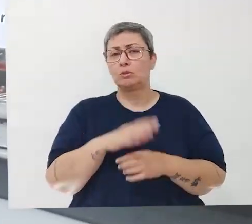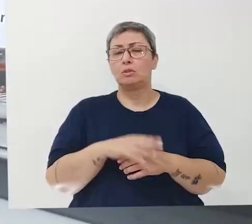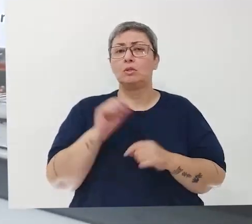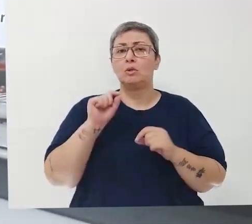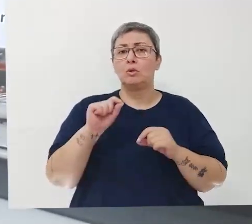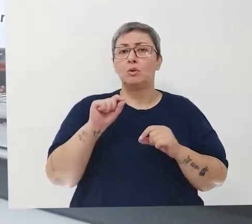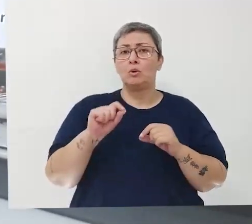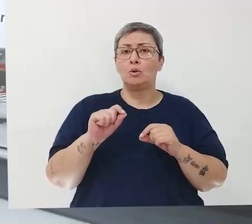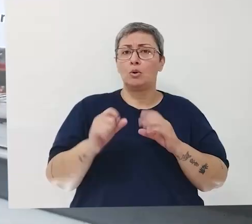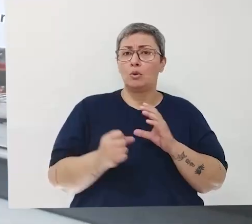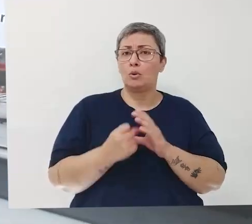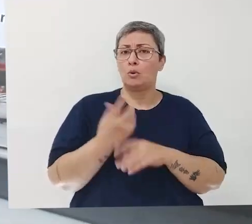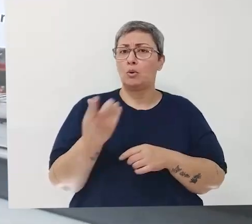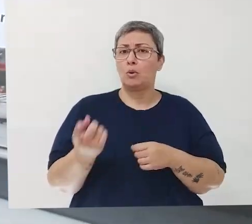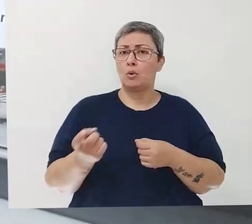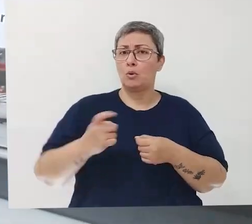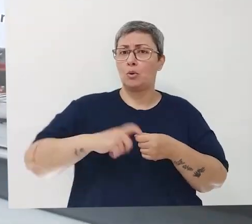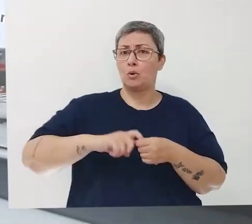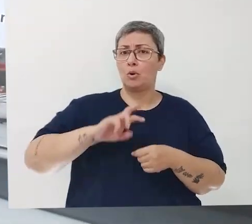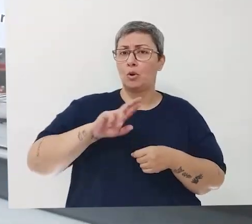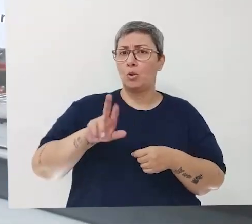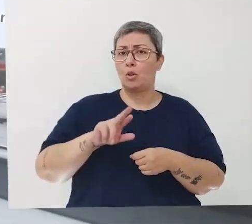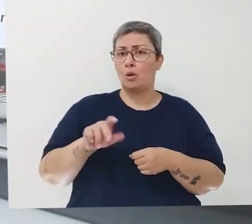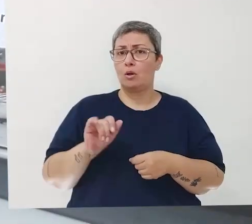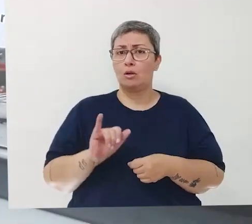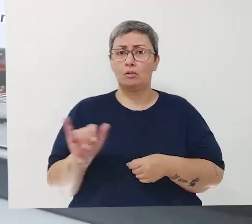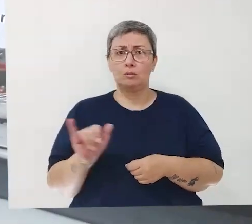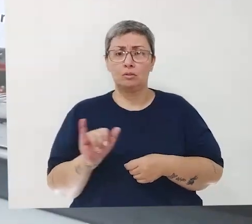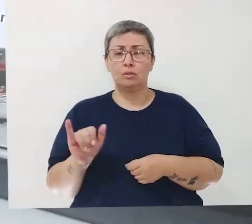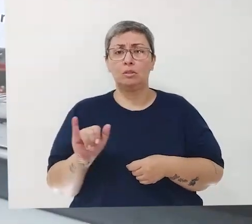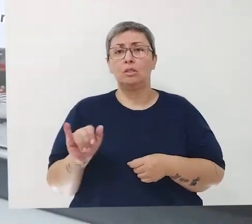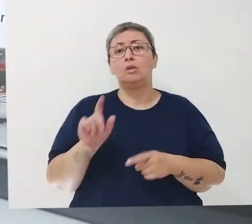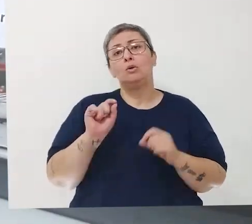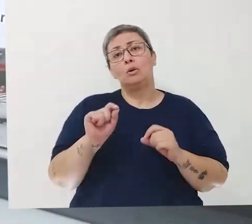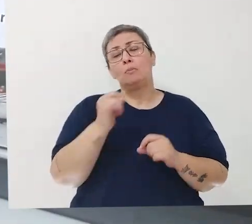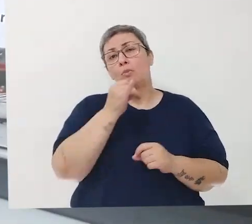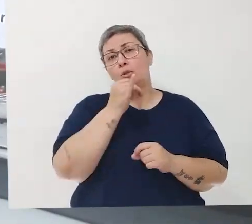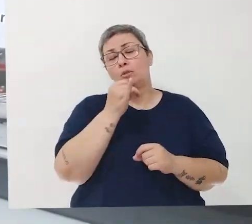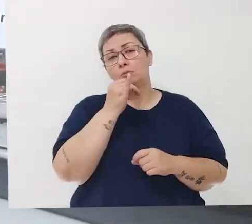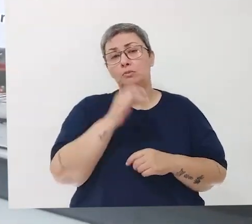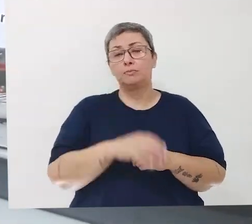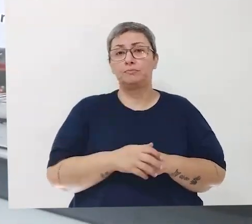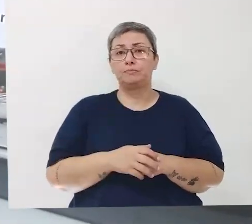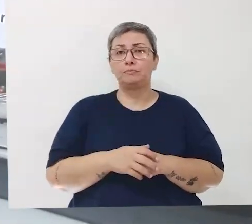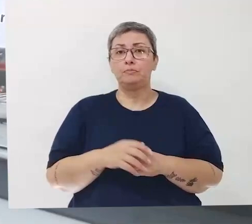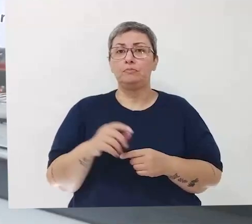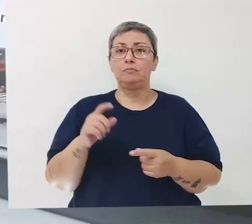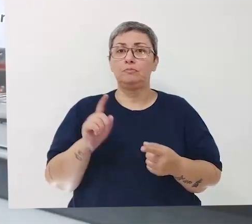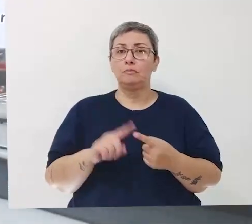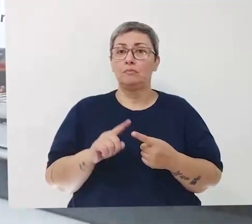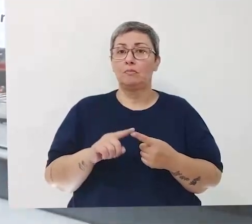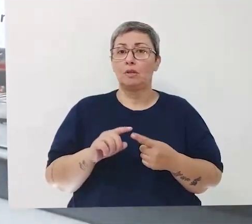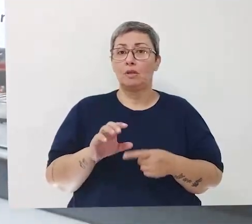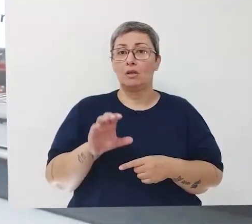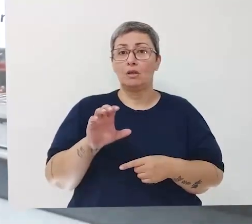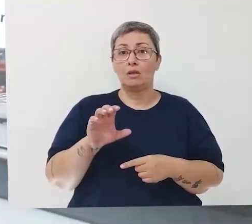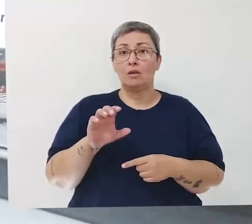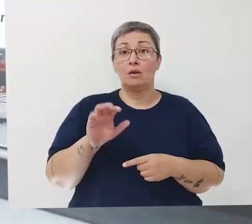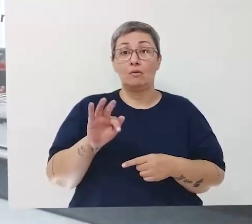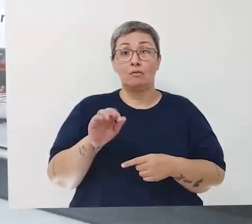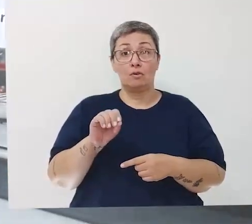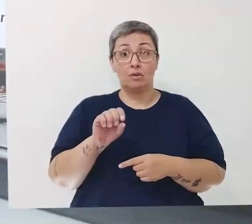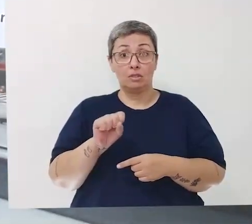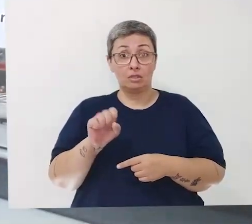de fonte de energia não renováveis, a gente pode citar aqui, por exemplo, os